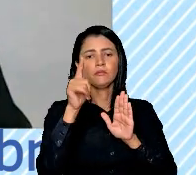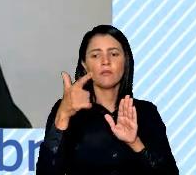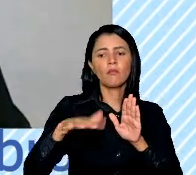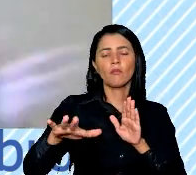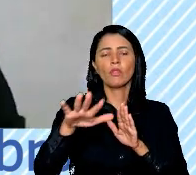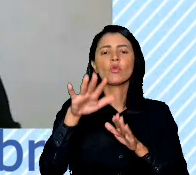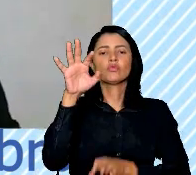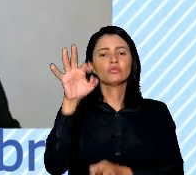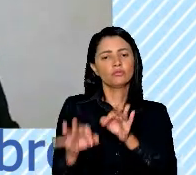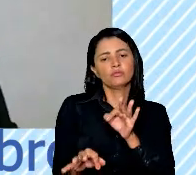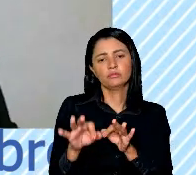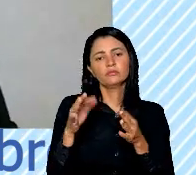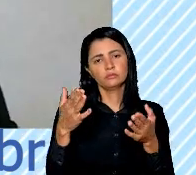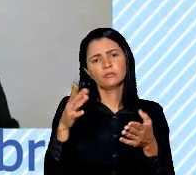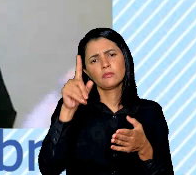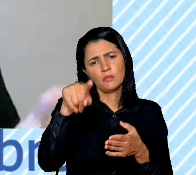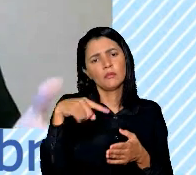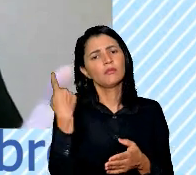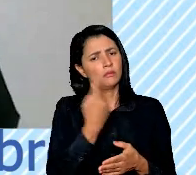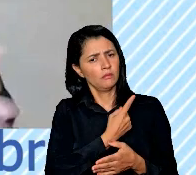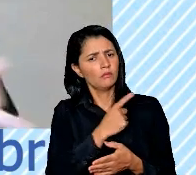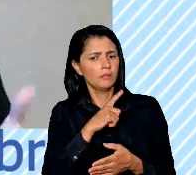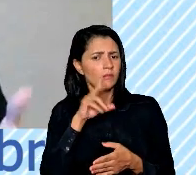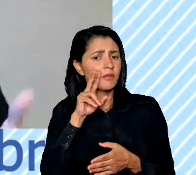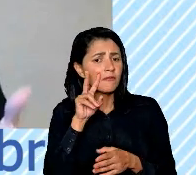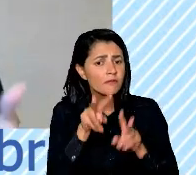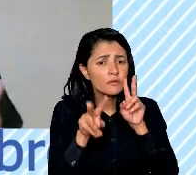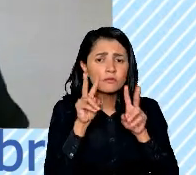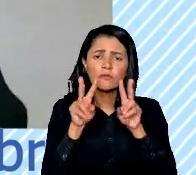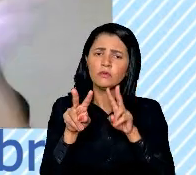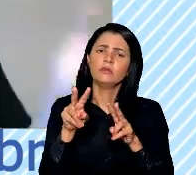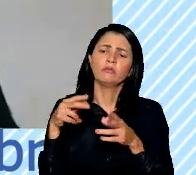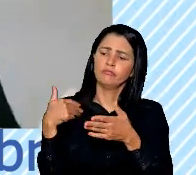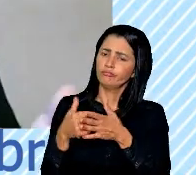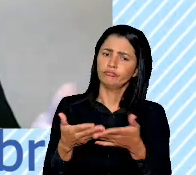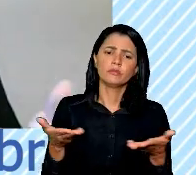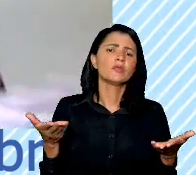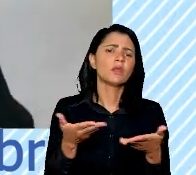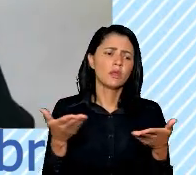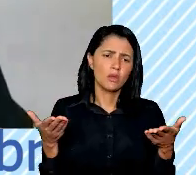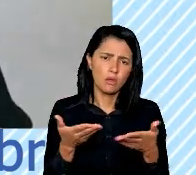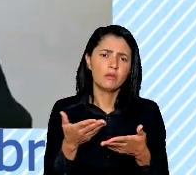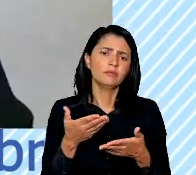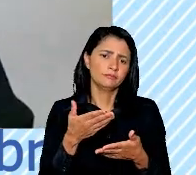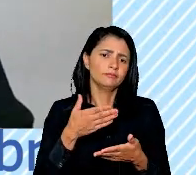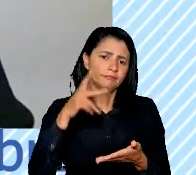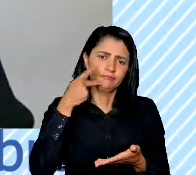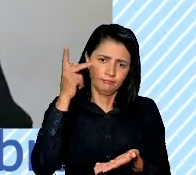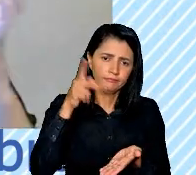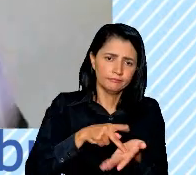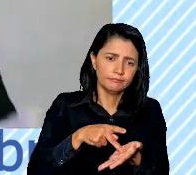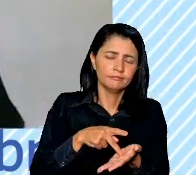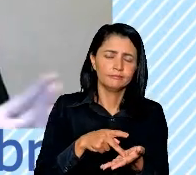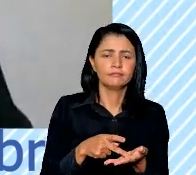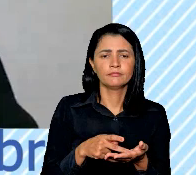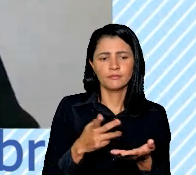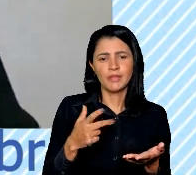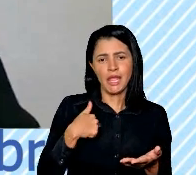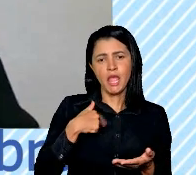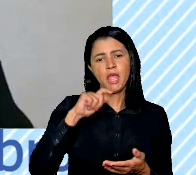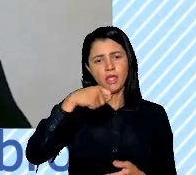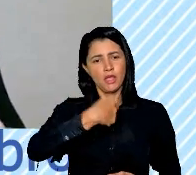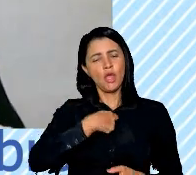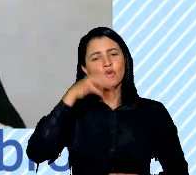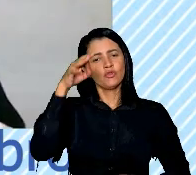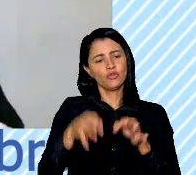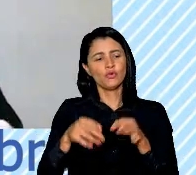judiciário. Aliás, é isso que nós temos visto ultimamente, para sermos bem sinceros. Eu sou juíza